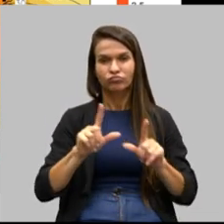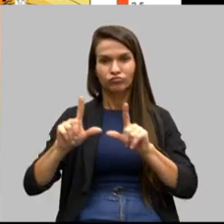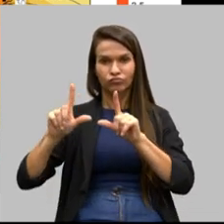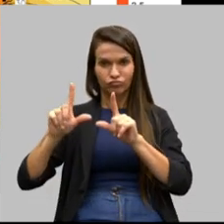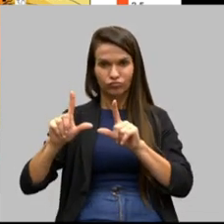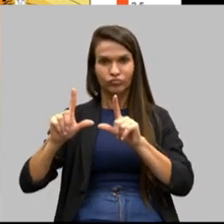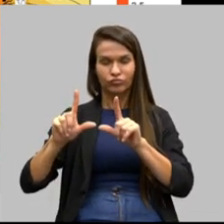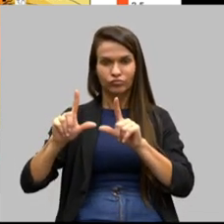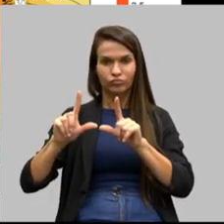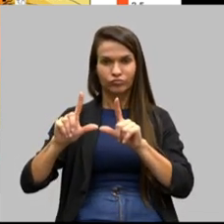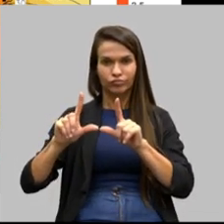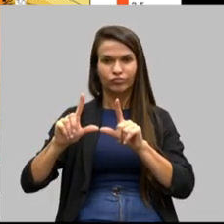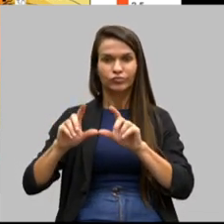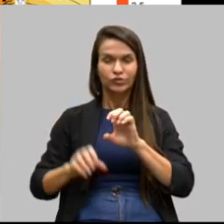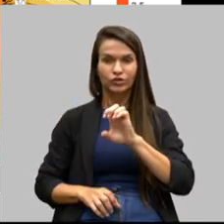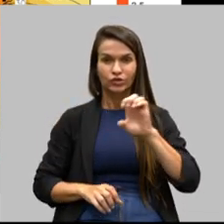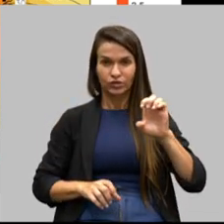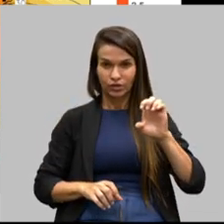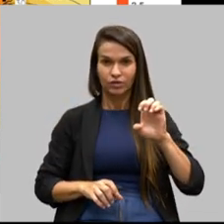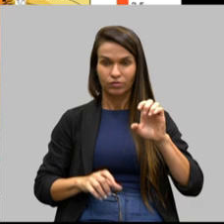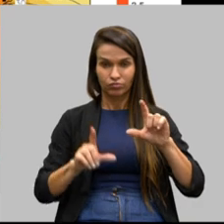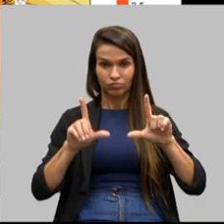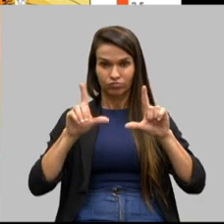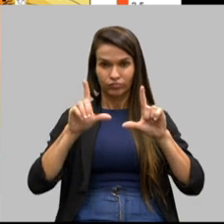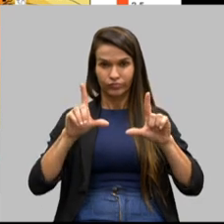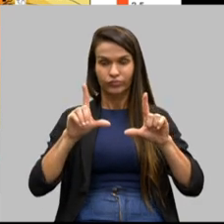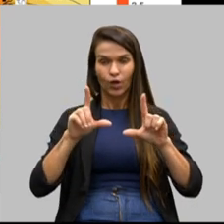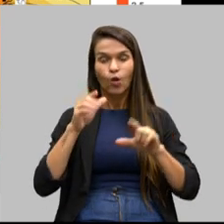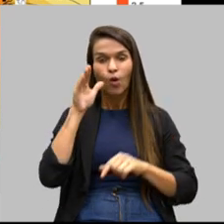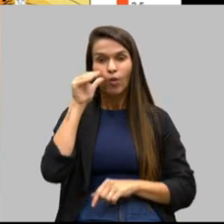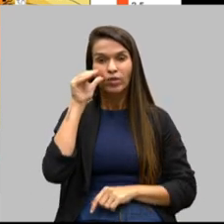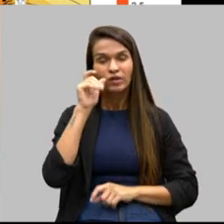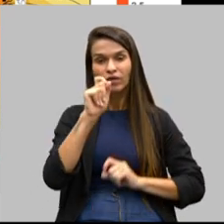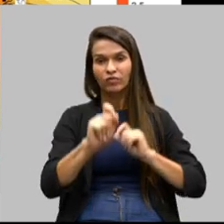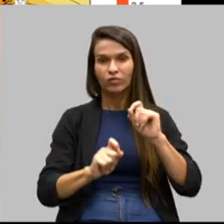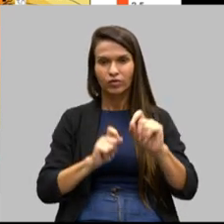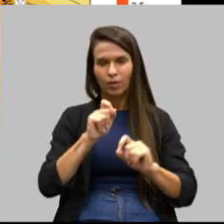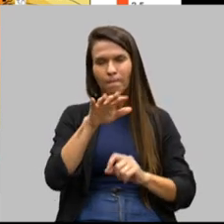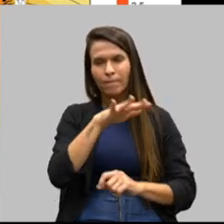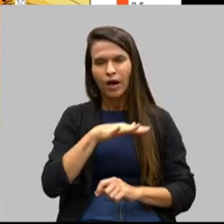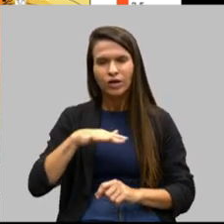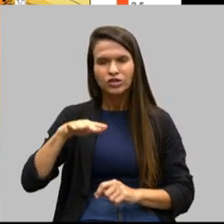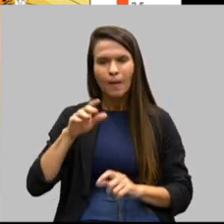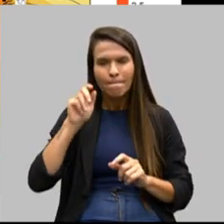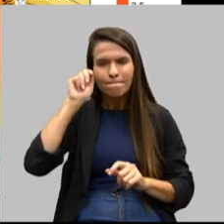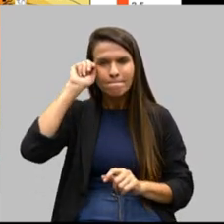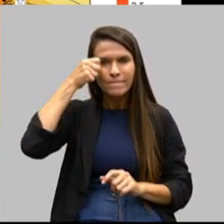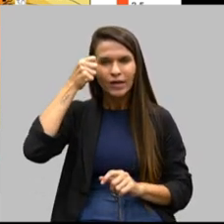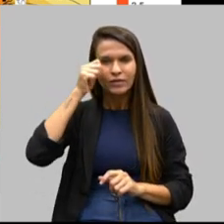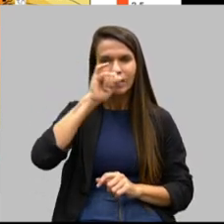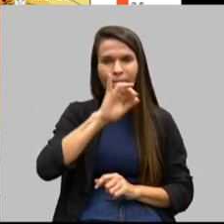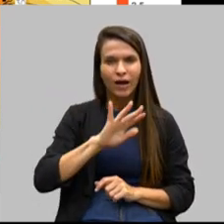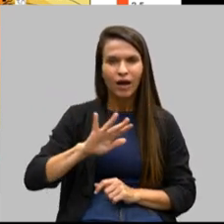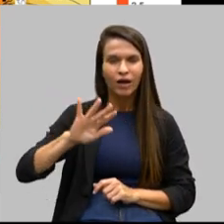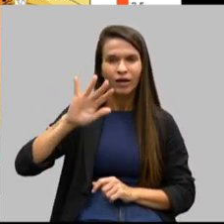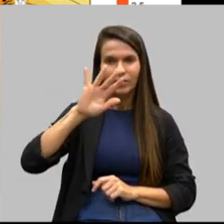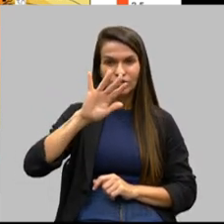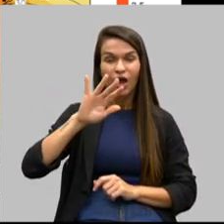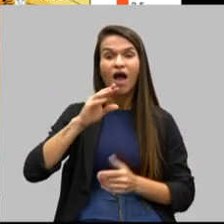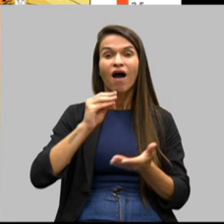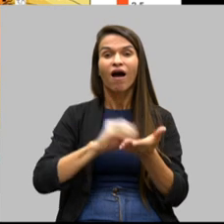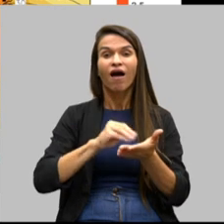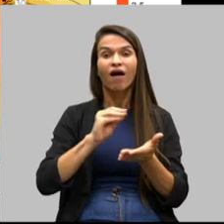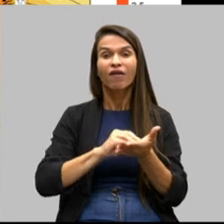esquerdo da tela, para vocês aqui, vocês observam uma região preta na imagem de satélite, que é a ausência